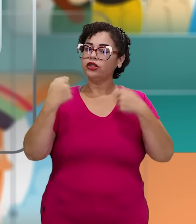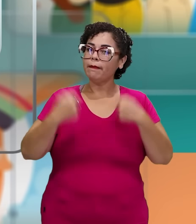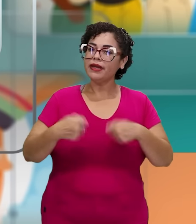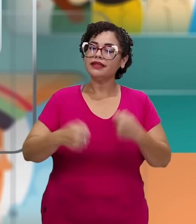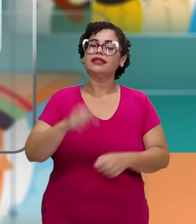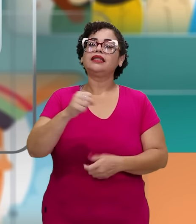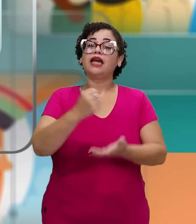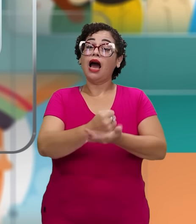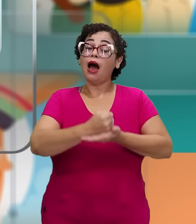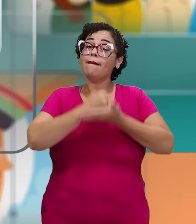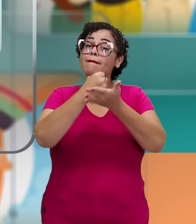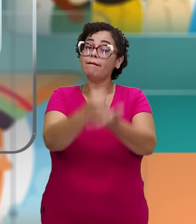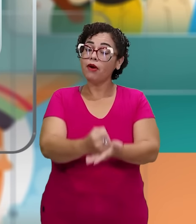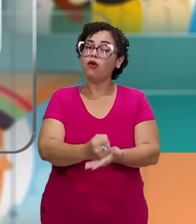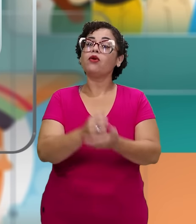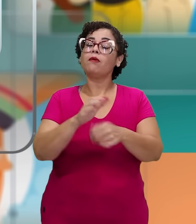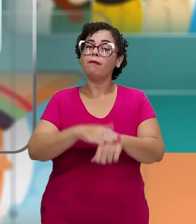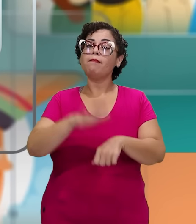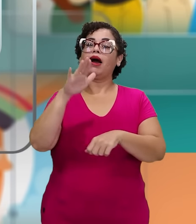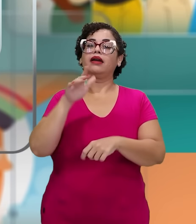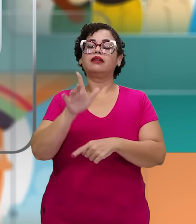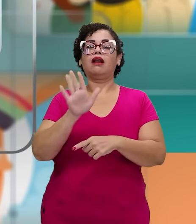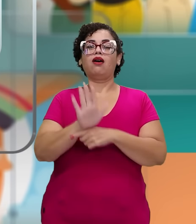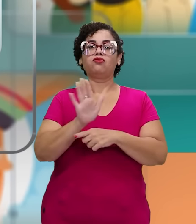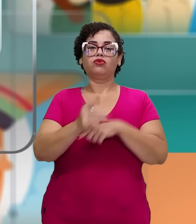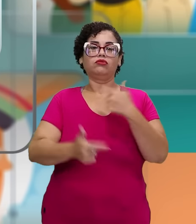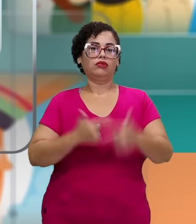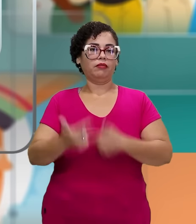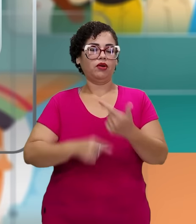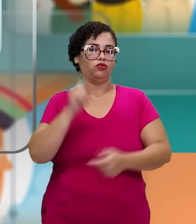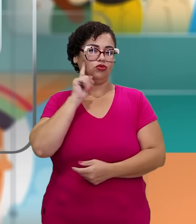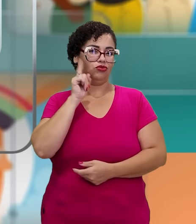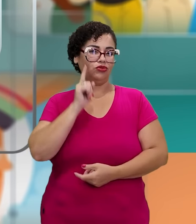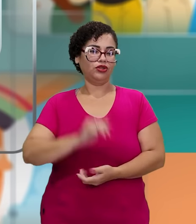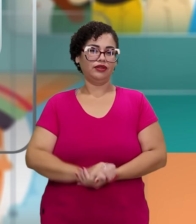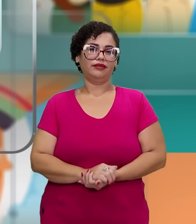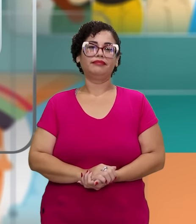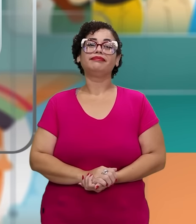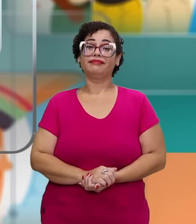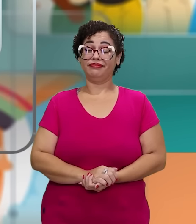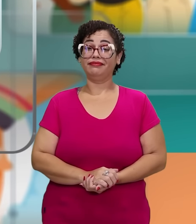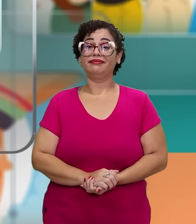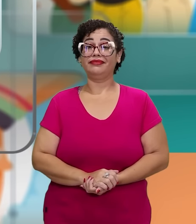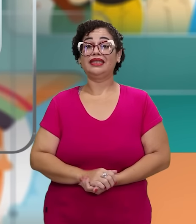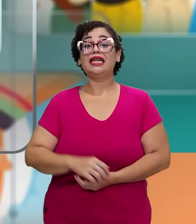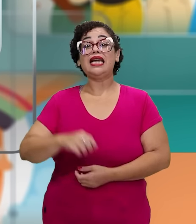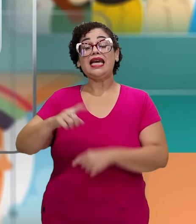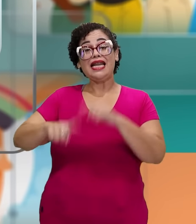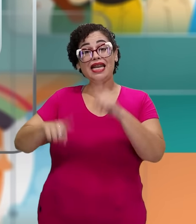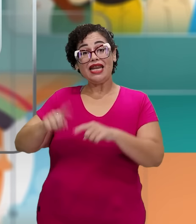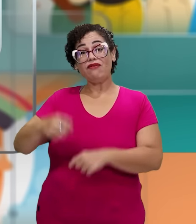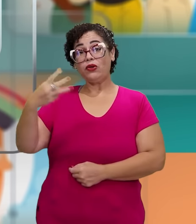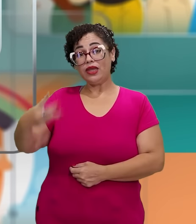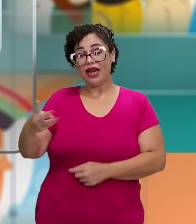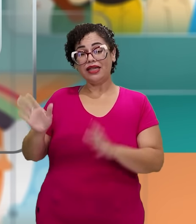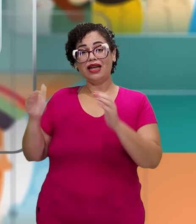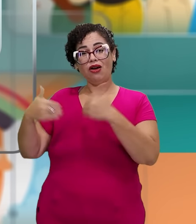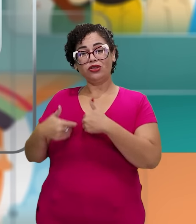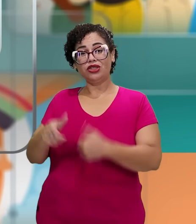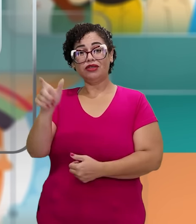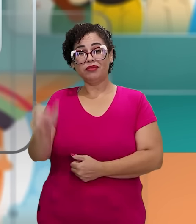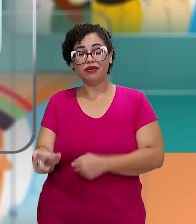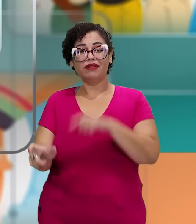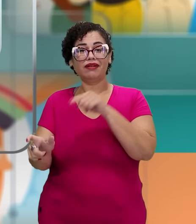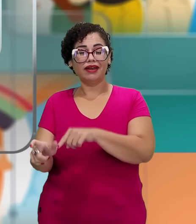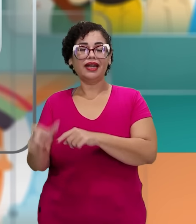significativo para realizar tarefas do dia a dia vidos no nível três do espectro do autismo apresentam